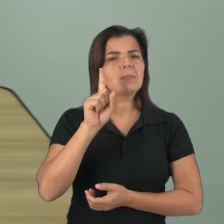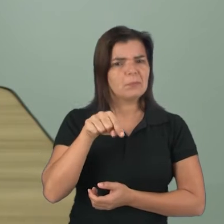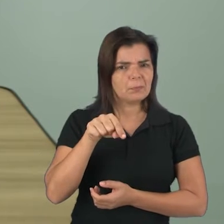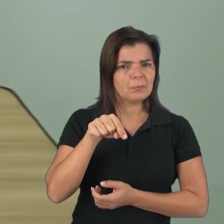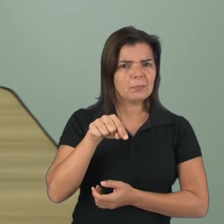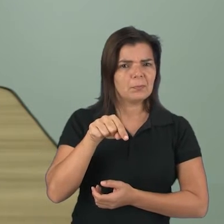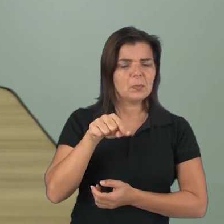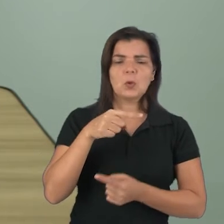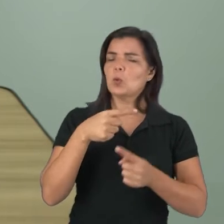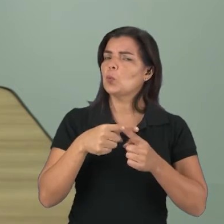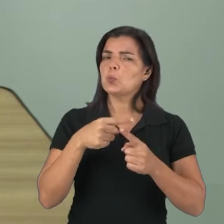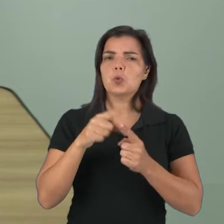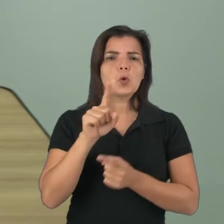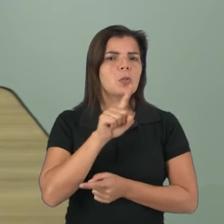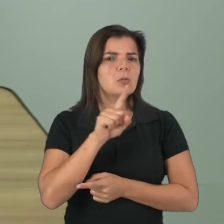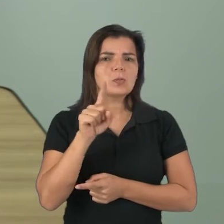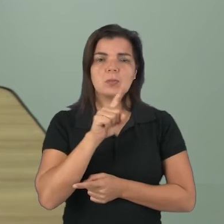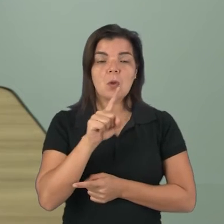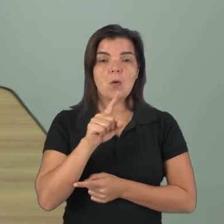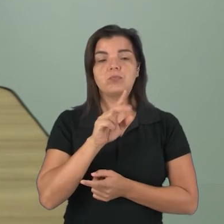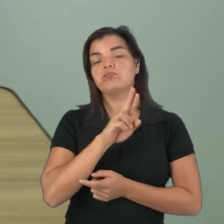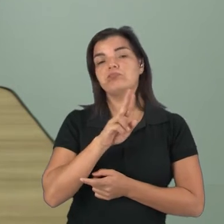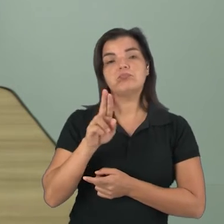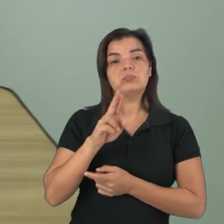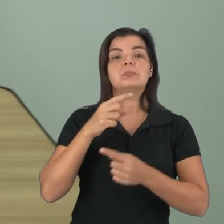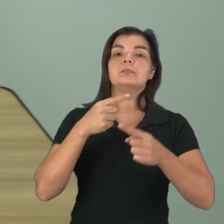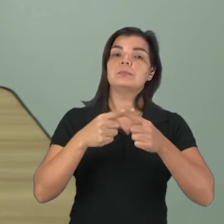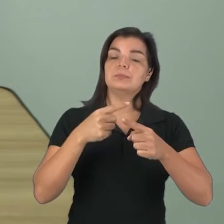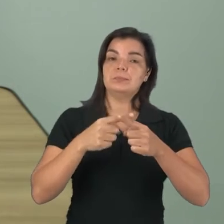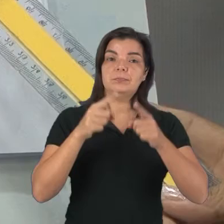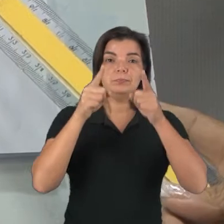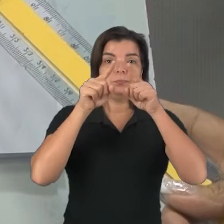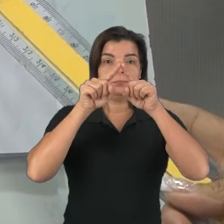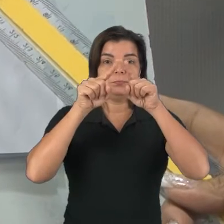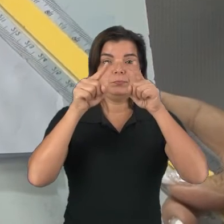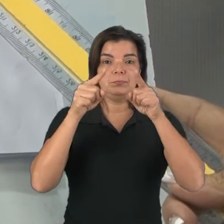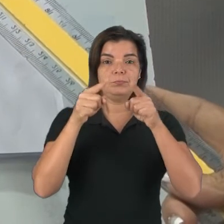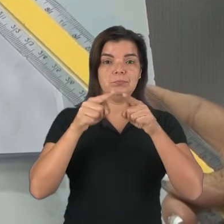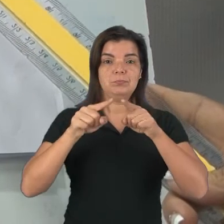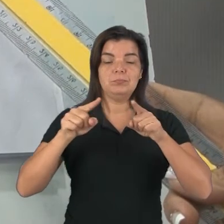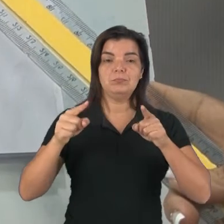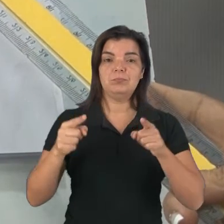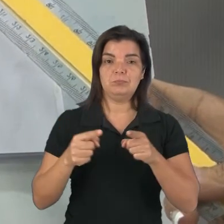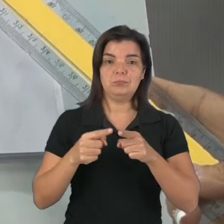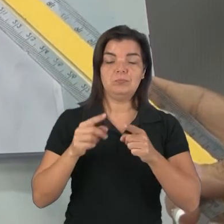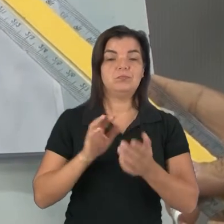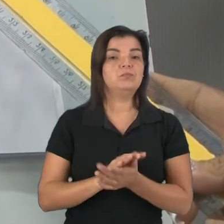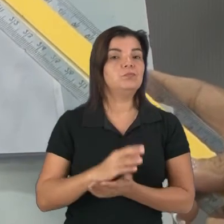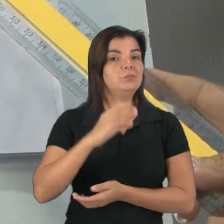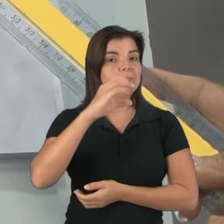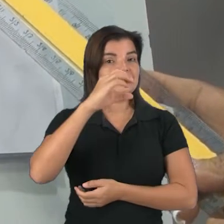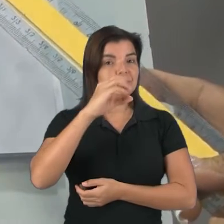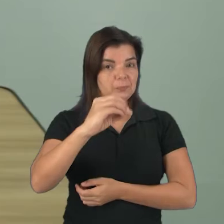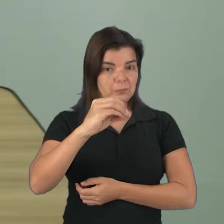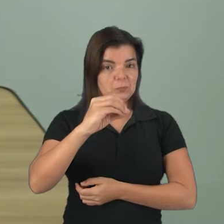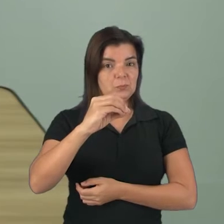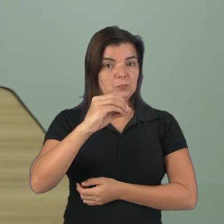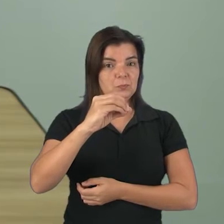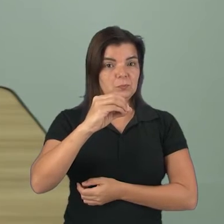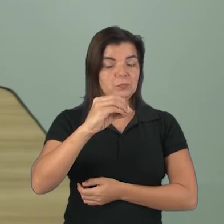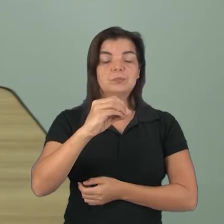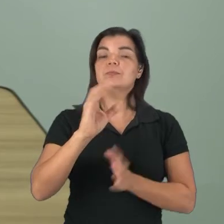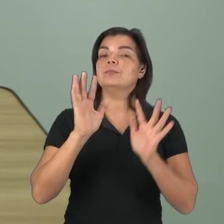porque que não é a palavra pera porque pera não termina com a letra O termina com a